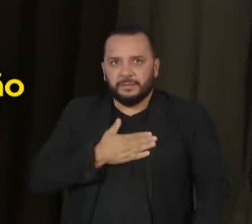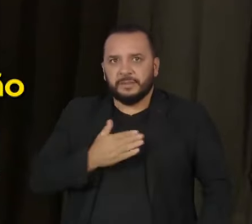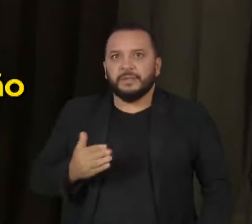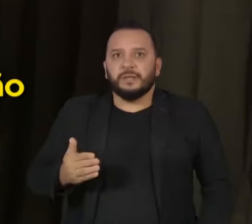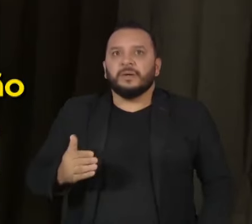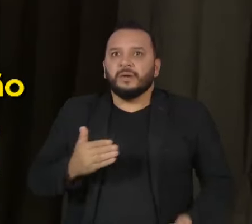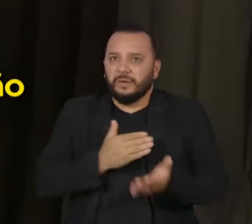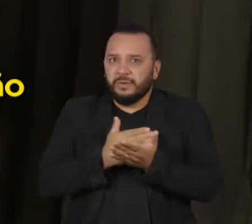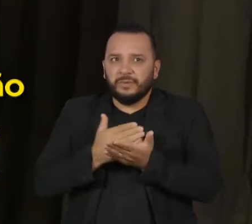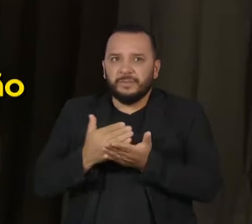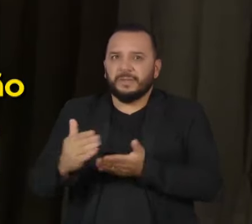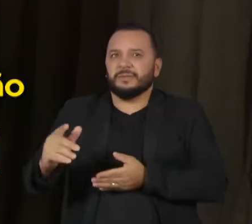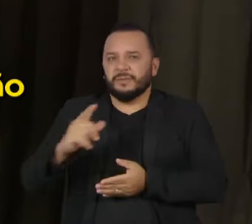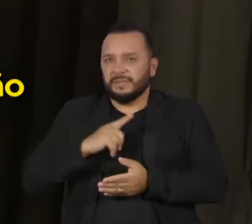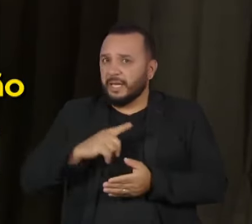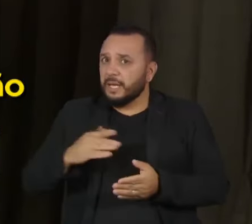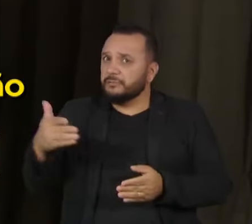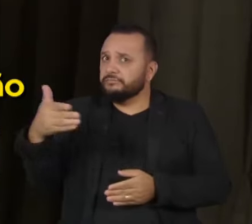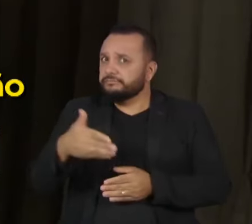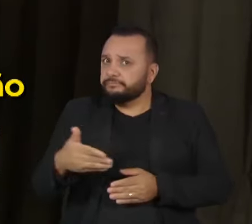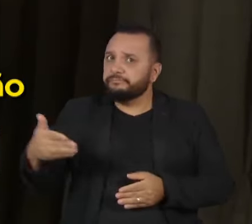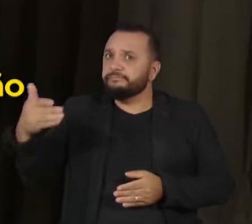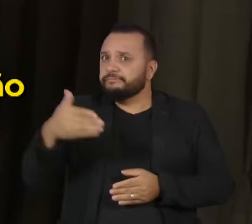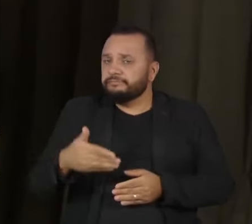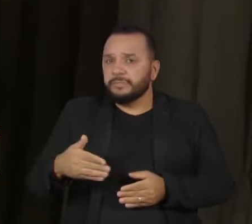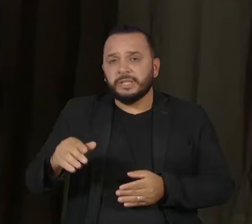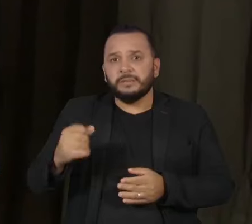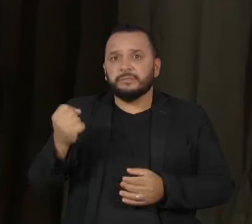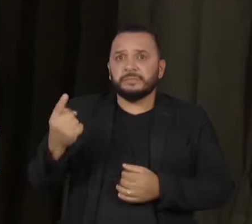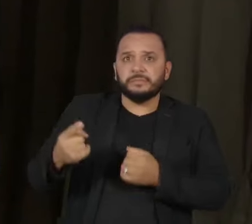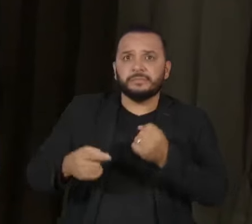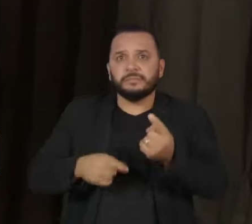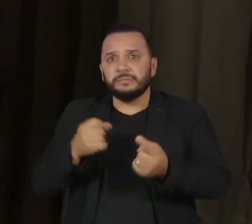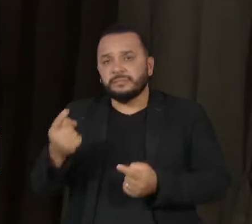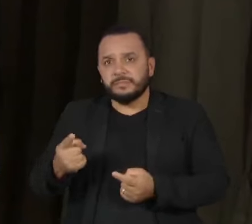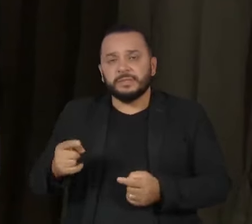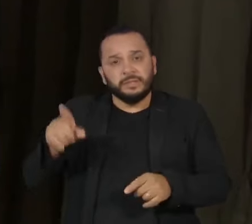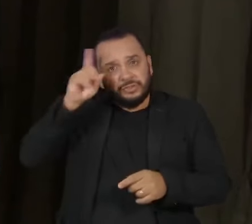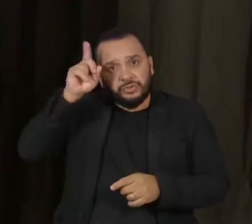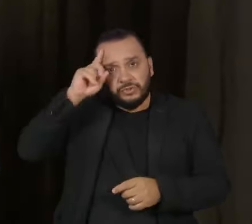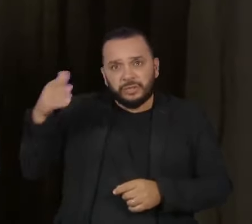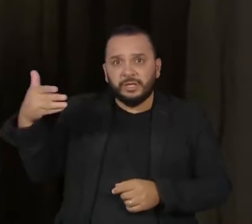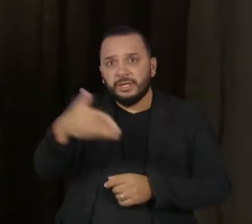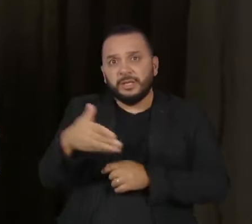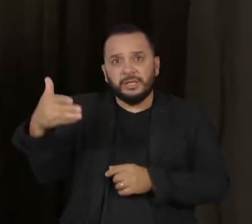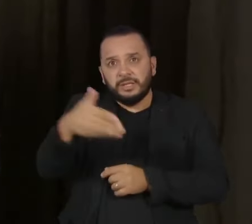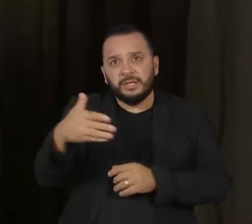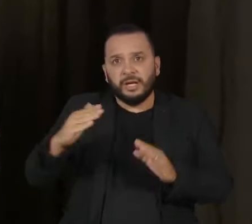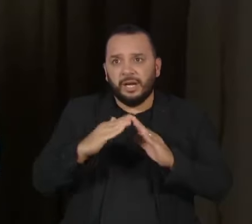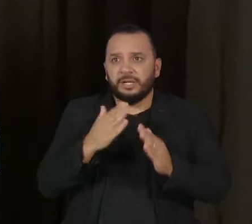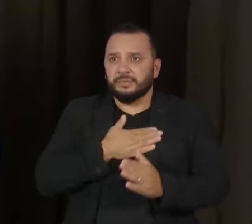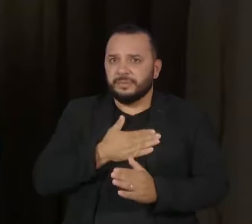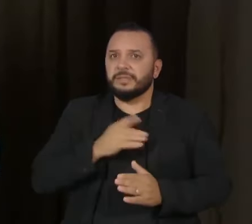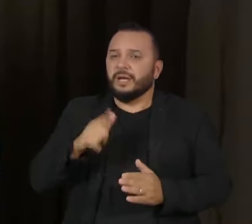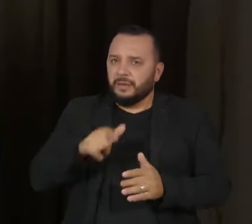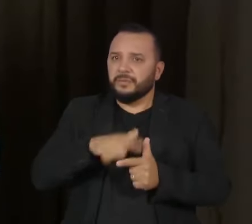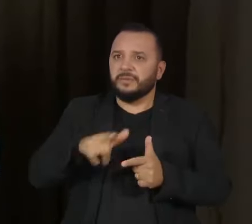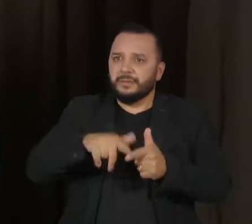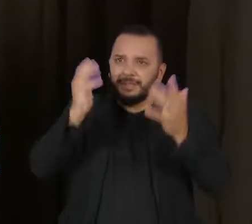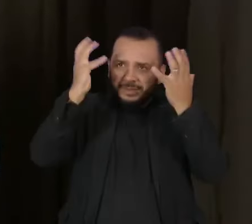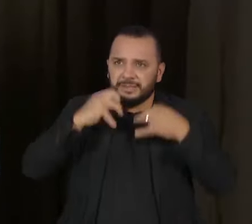começou a aparecer com uma certa frequência. Então era dia sim, dia não, depois passou a ser todos os dias. É um assunto muito sério,